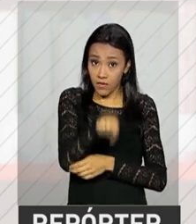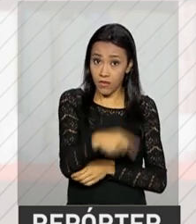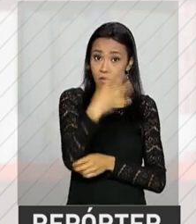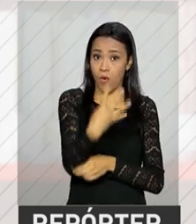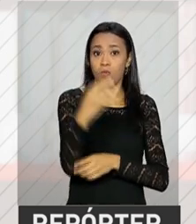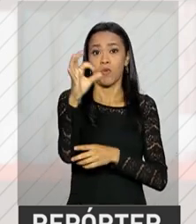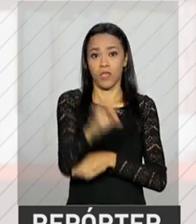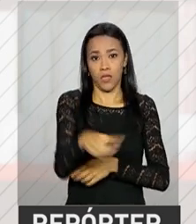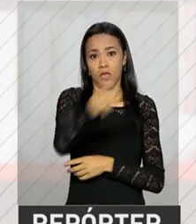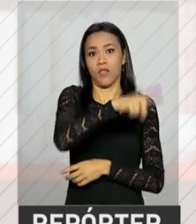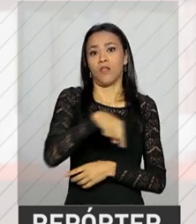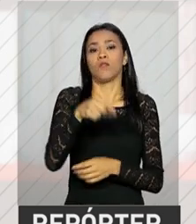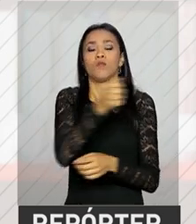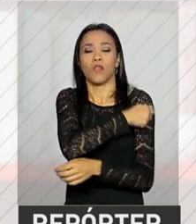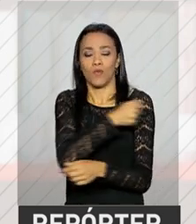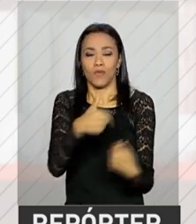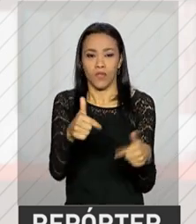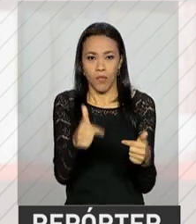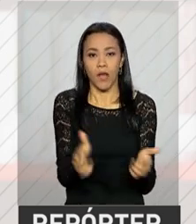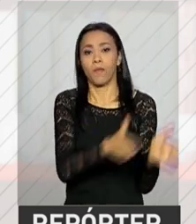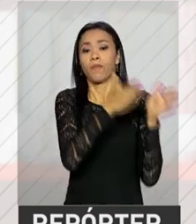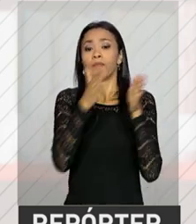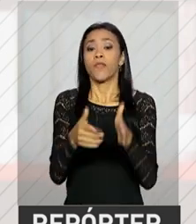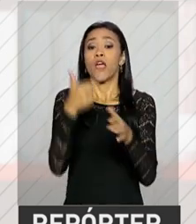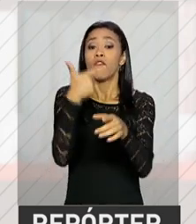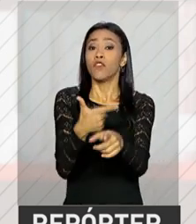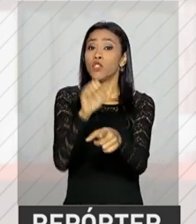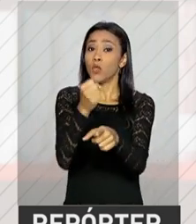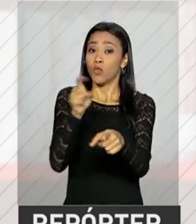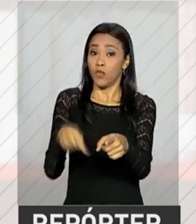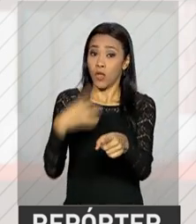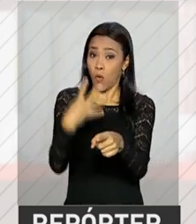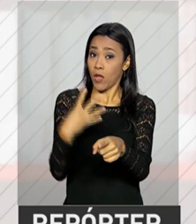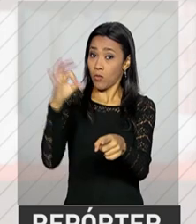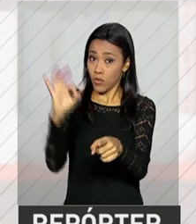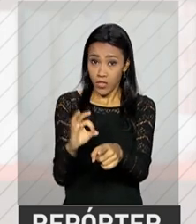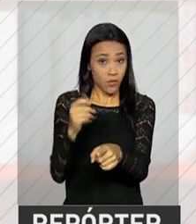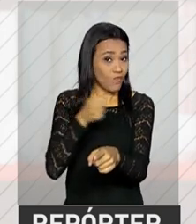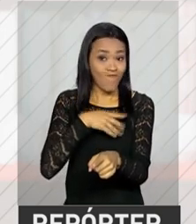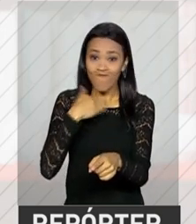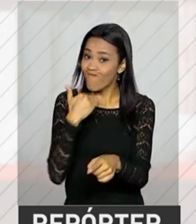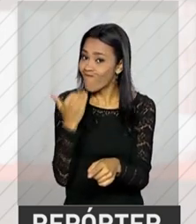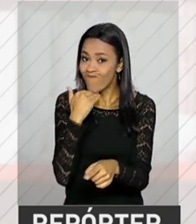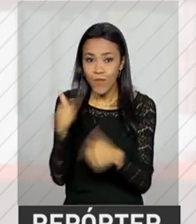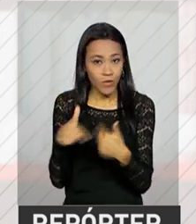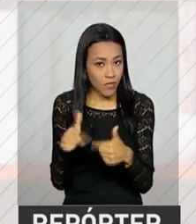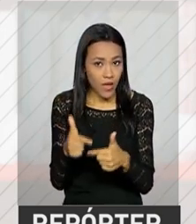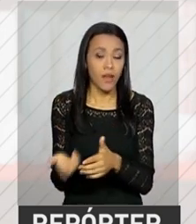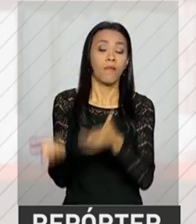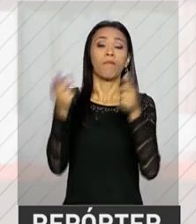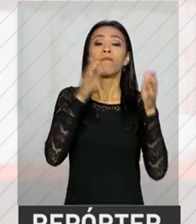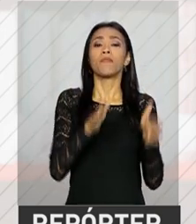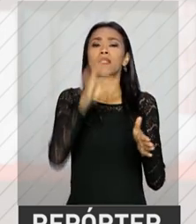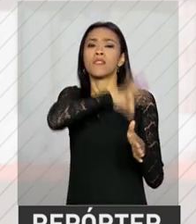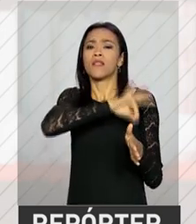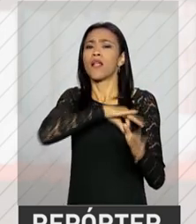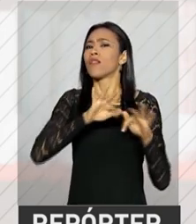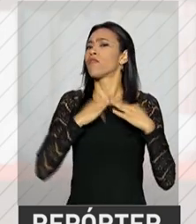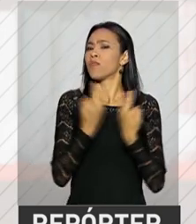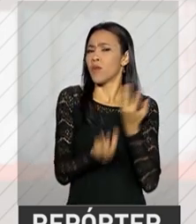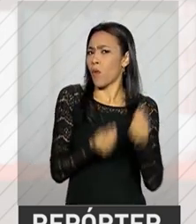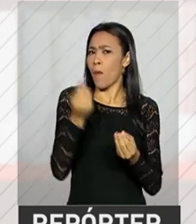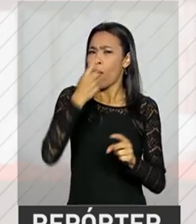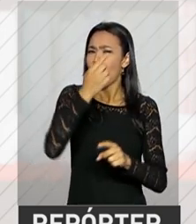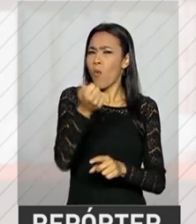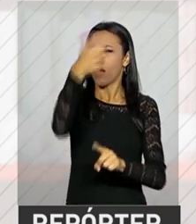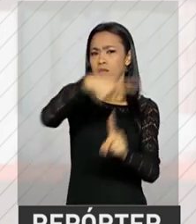66,4 já 28,4 dos Estudantes não trabalham quanto a renda familiar quase Metade